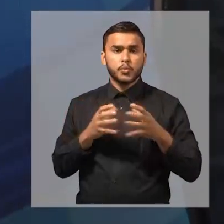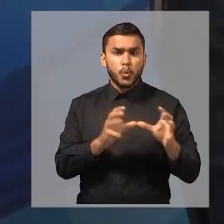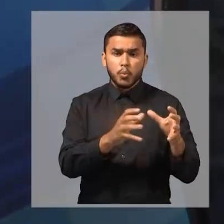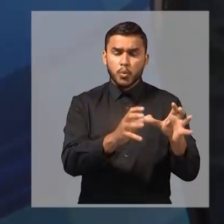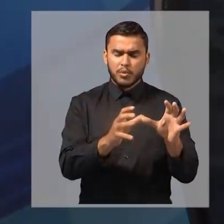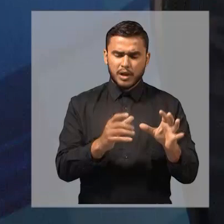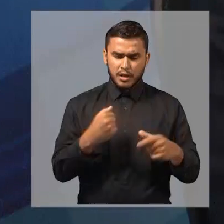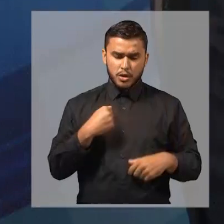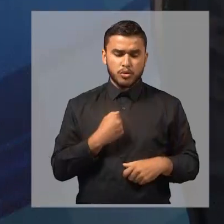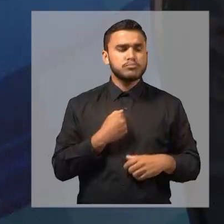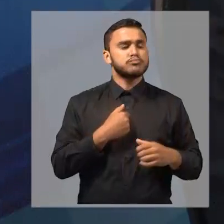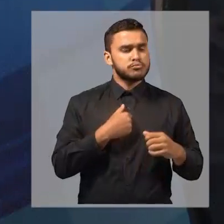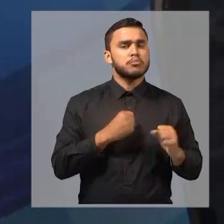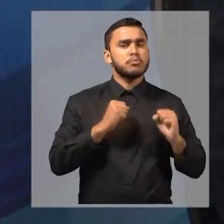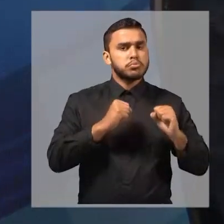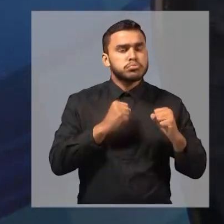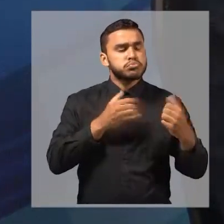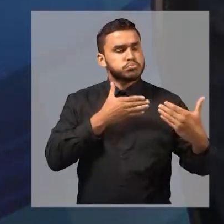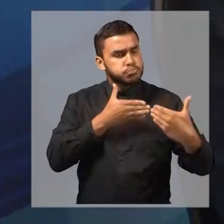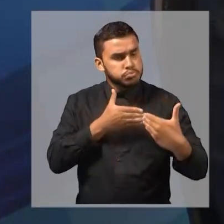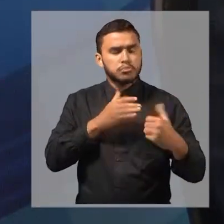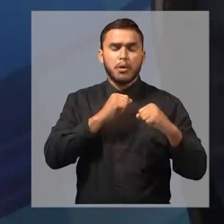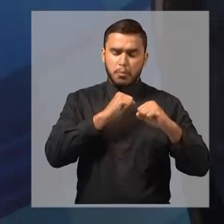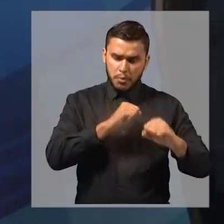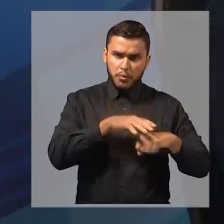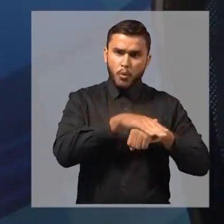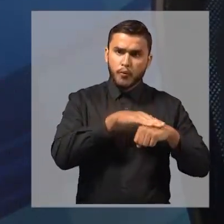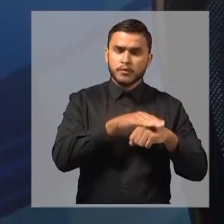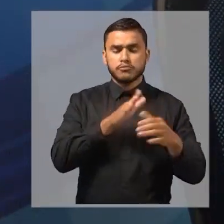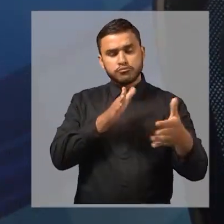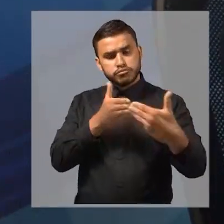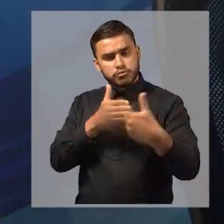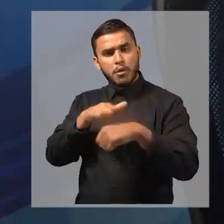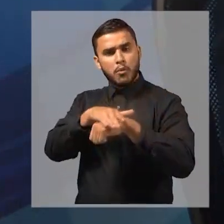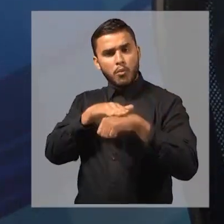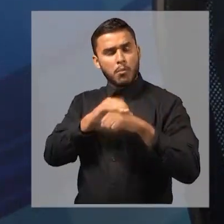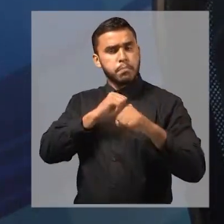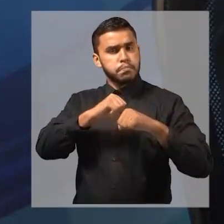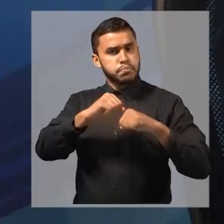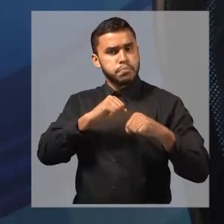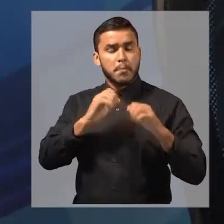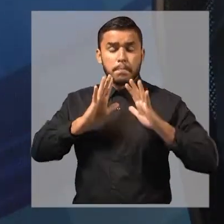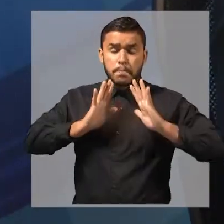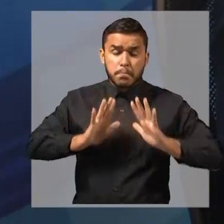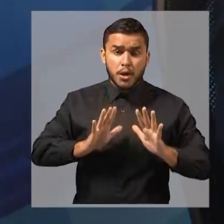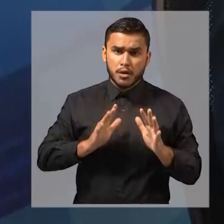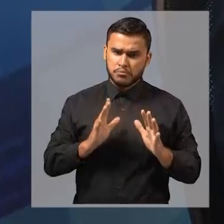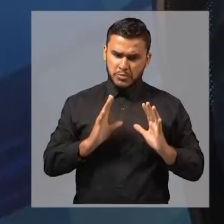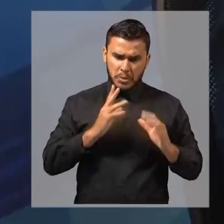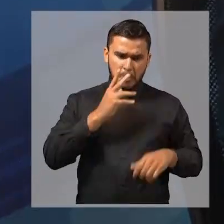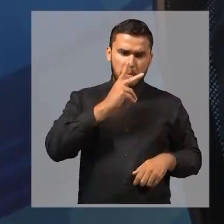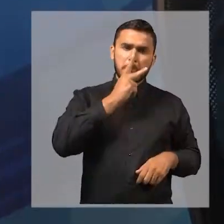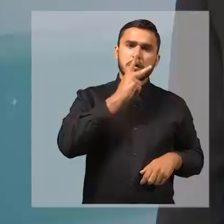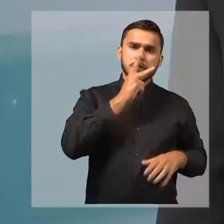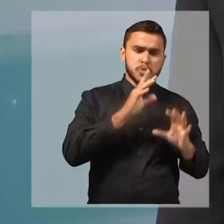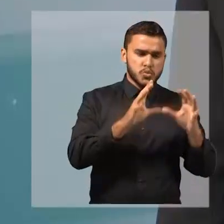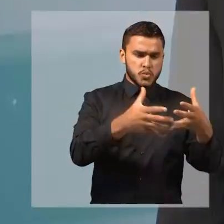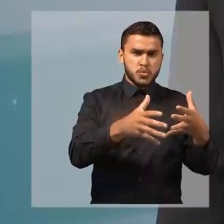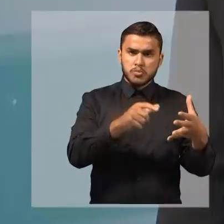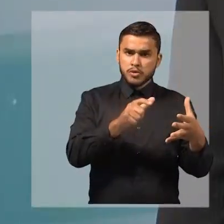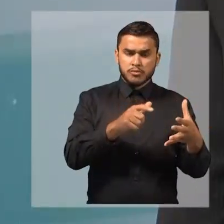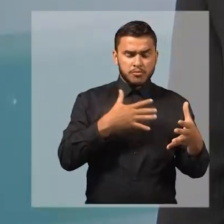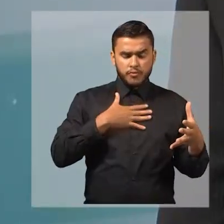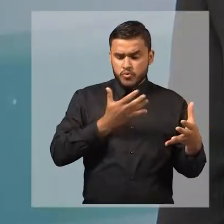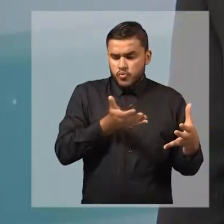forma, na verdade, de desqualificar um processo democrático. Se os partidos não prestam, que se